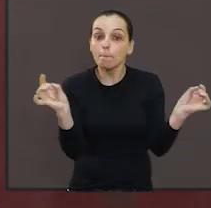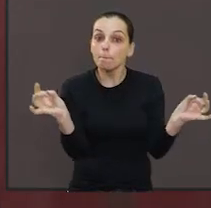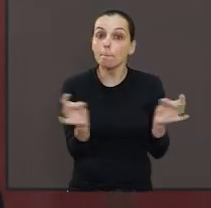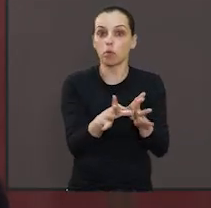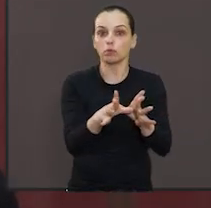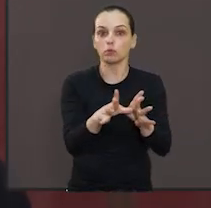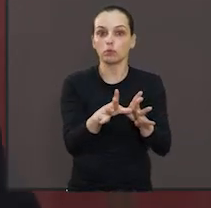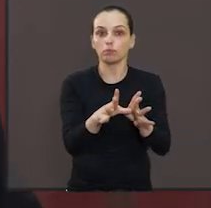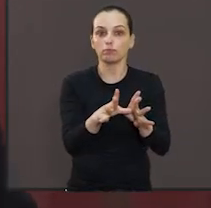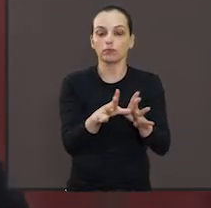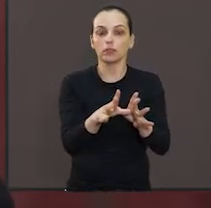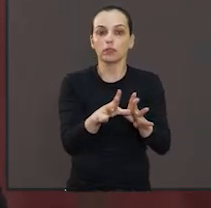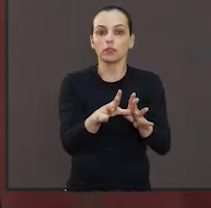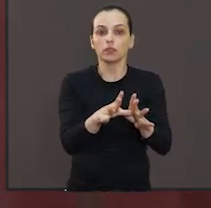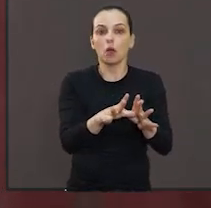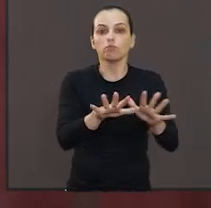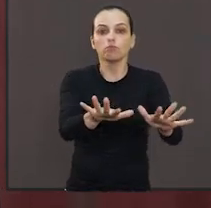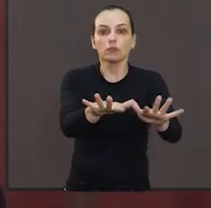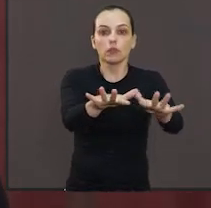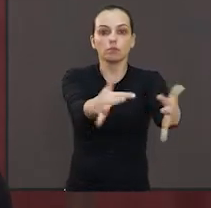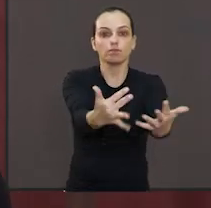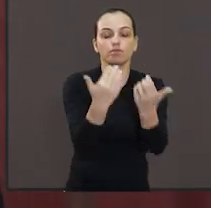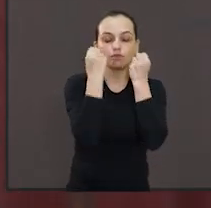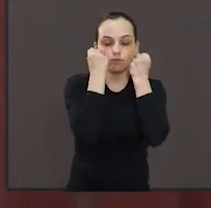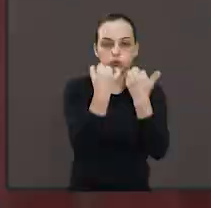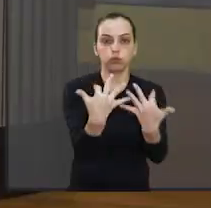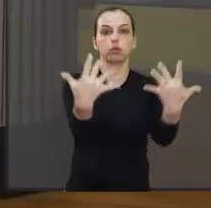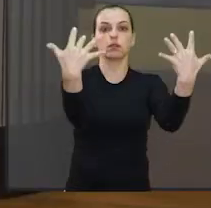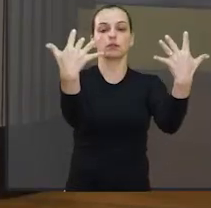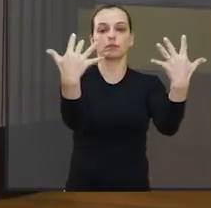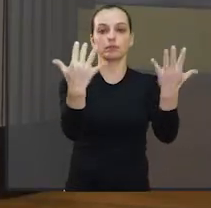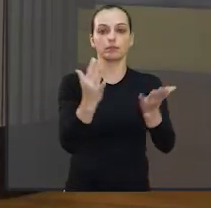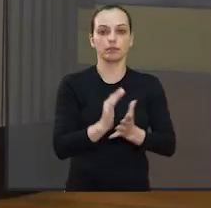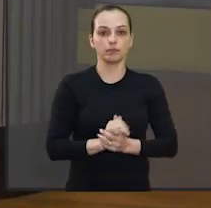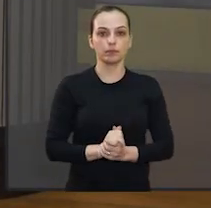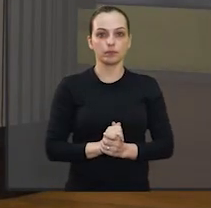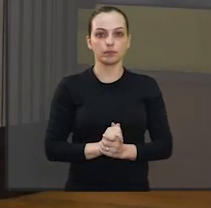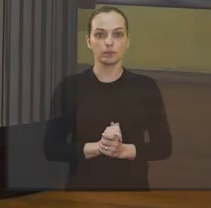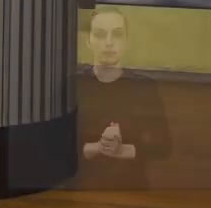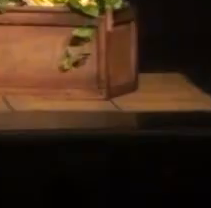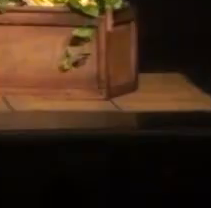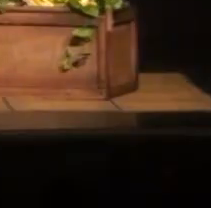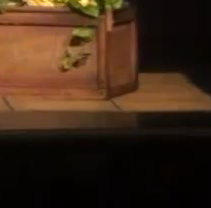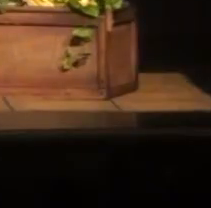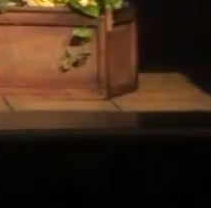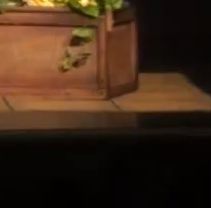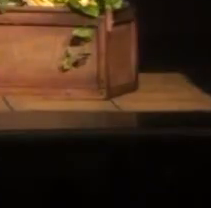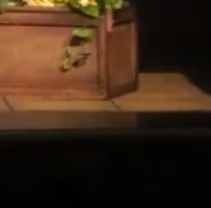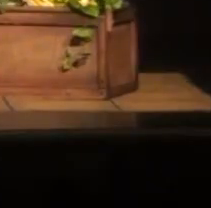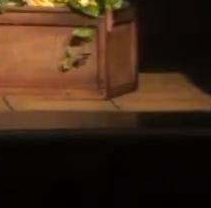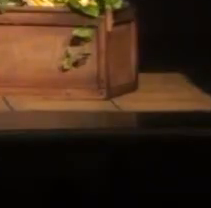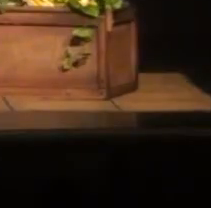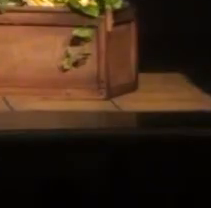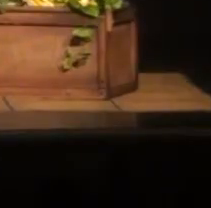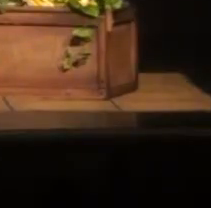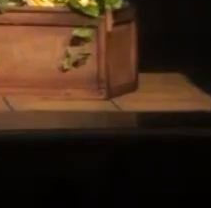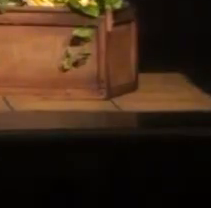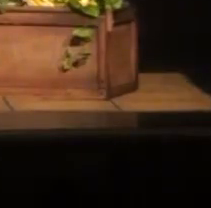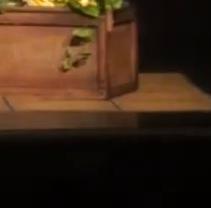desse universo, das possibilidades que esse tipo de teatro permite nesses diálogos com a plateia. Já